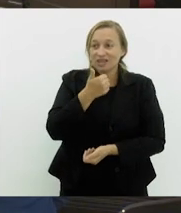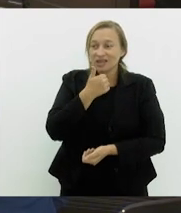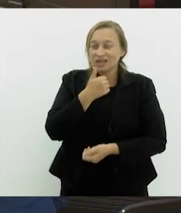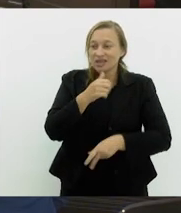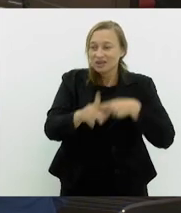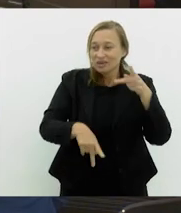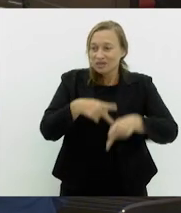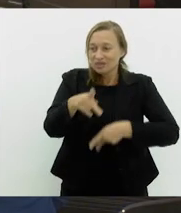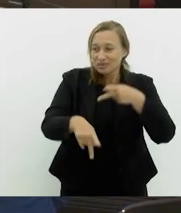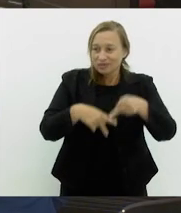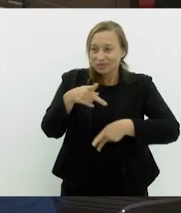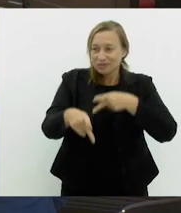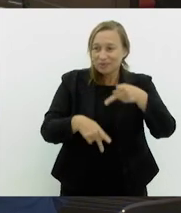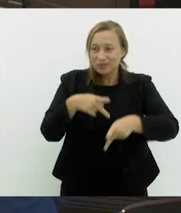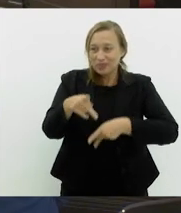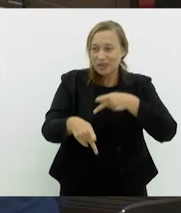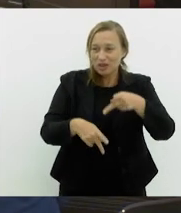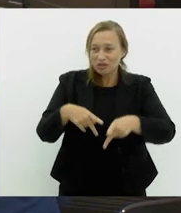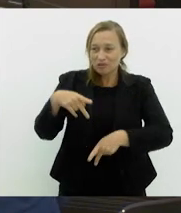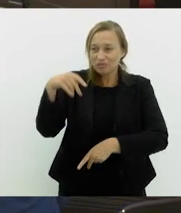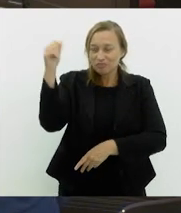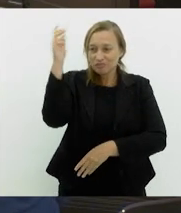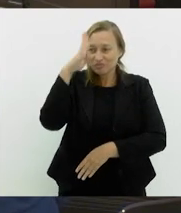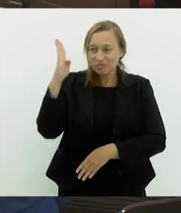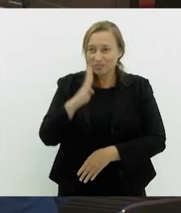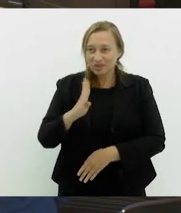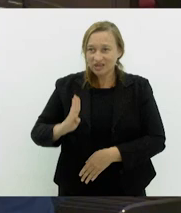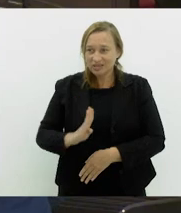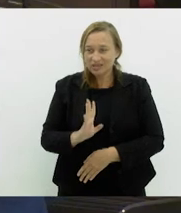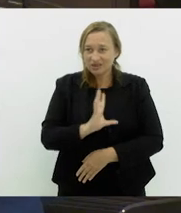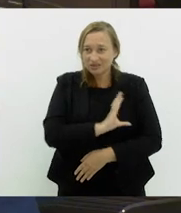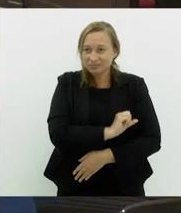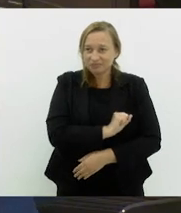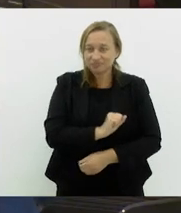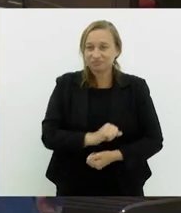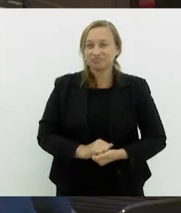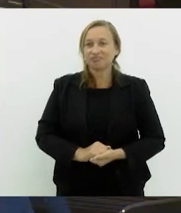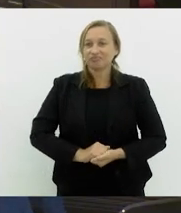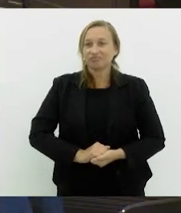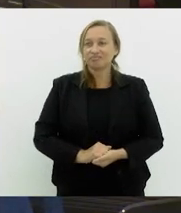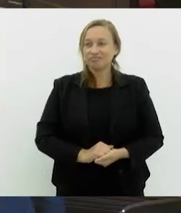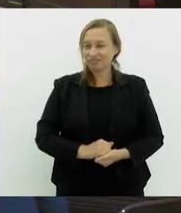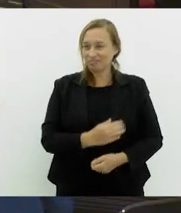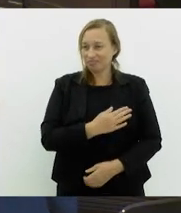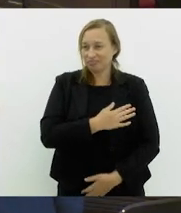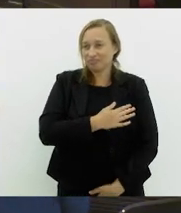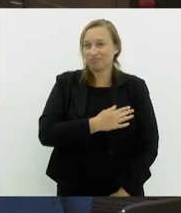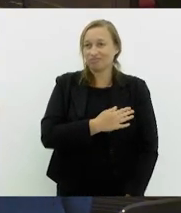Pátria amada, Brasil.